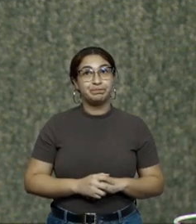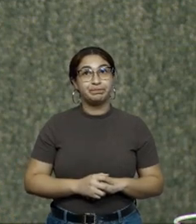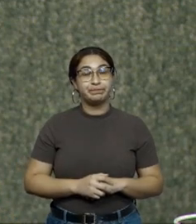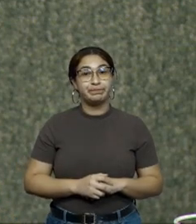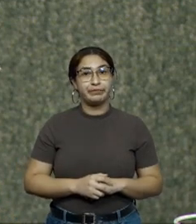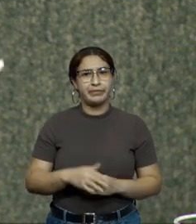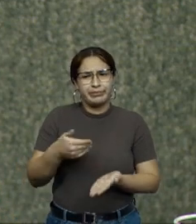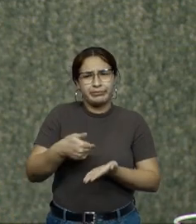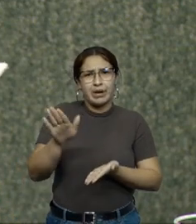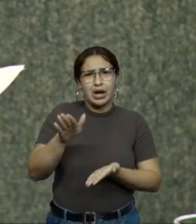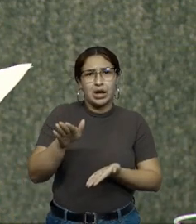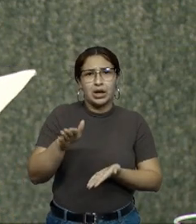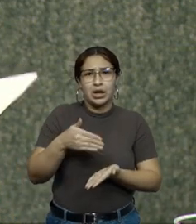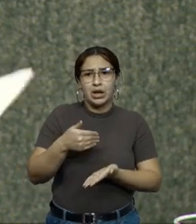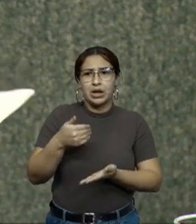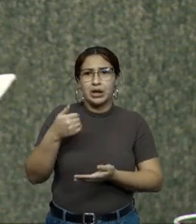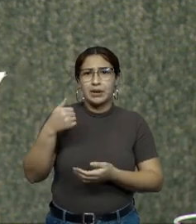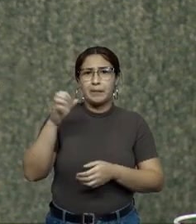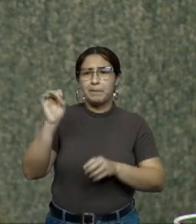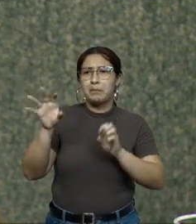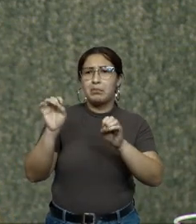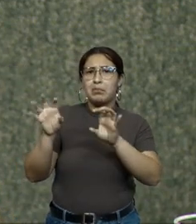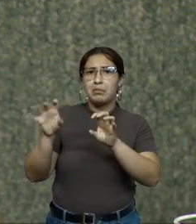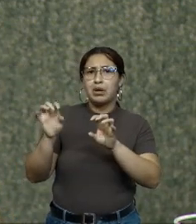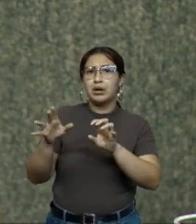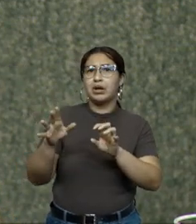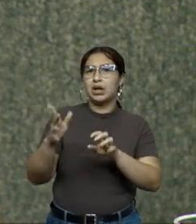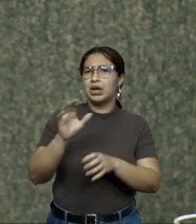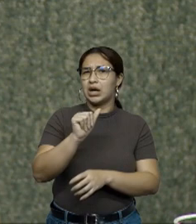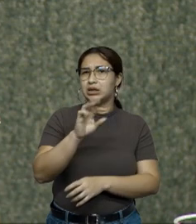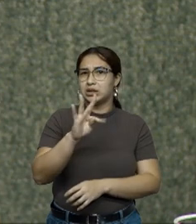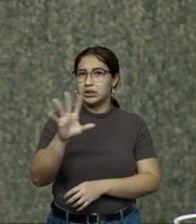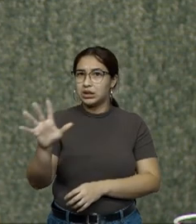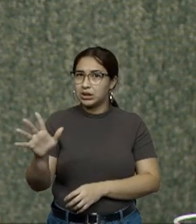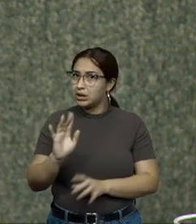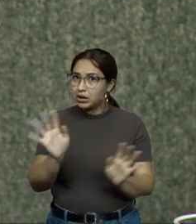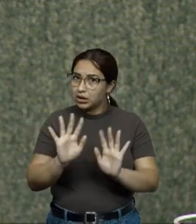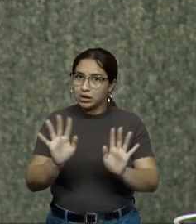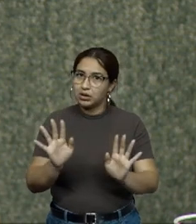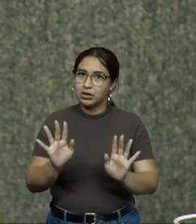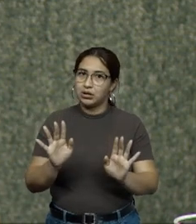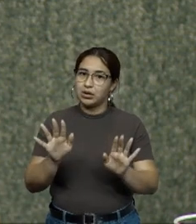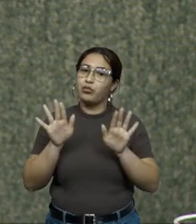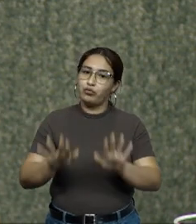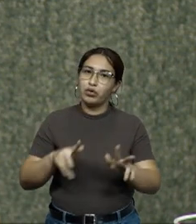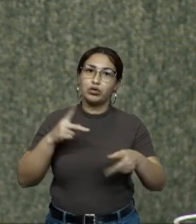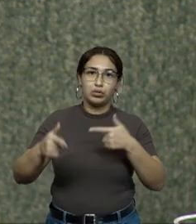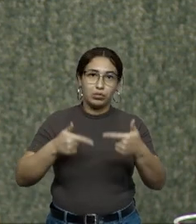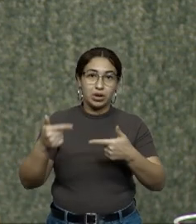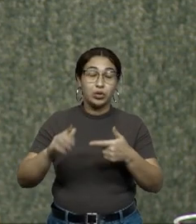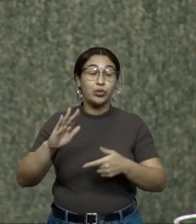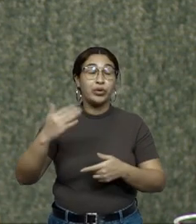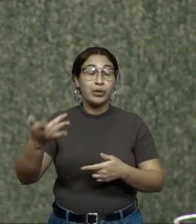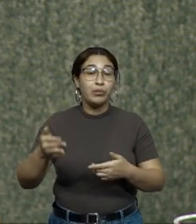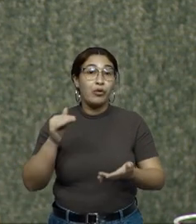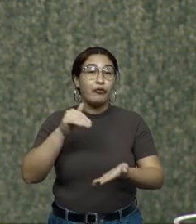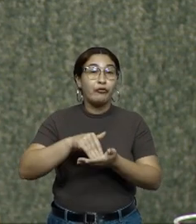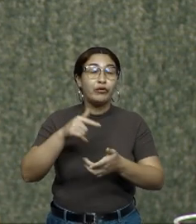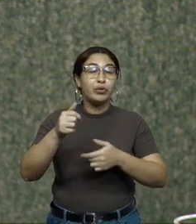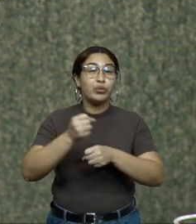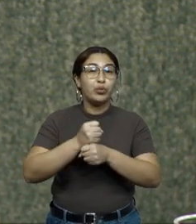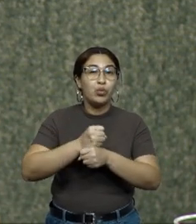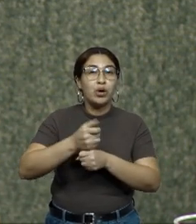dispensado os professores a certeza Depois nós conseguimos no final do ano garantir